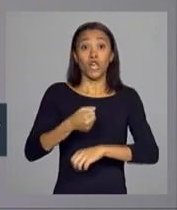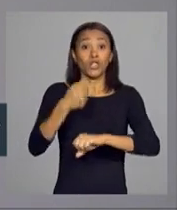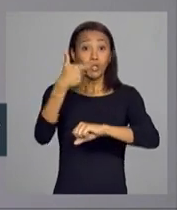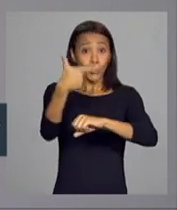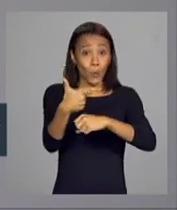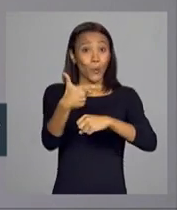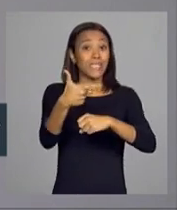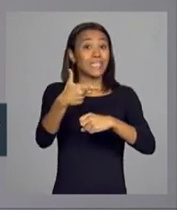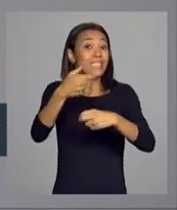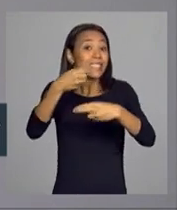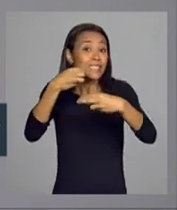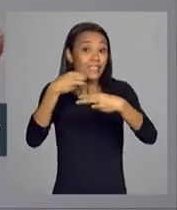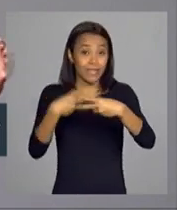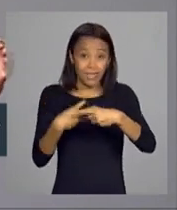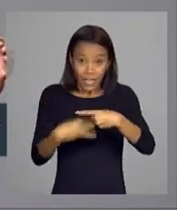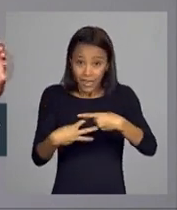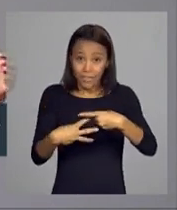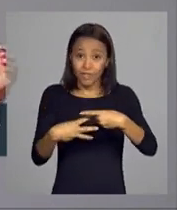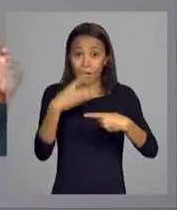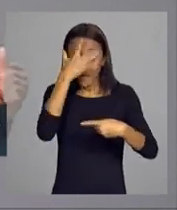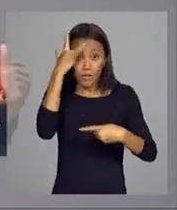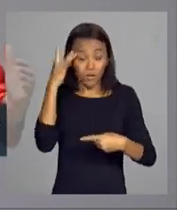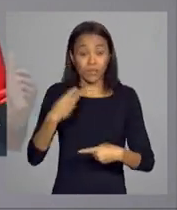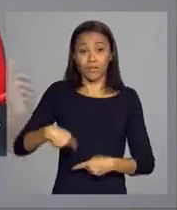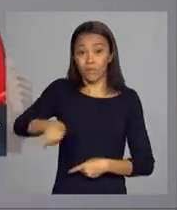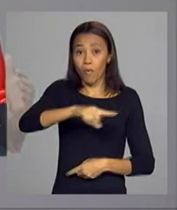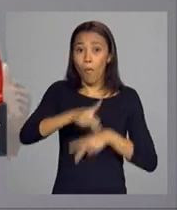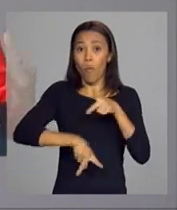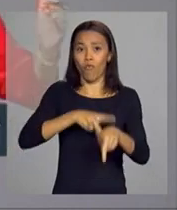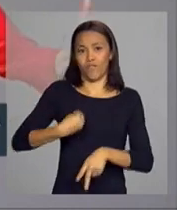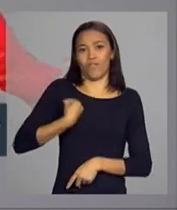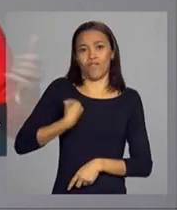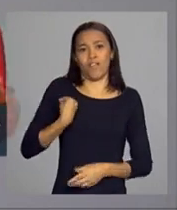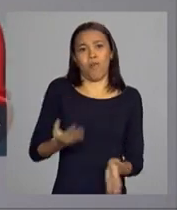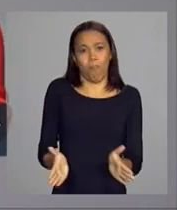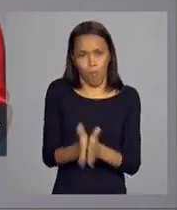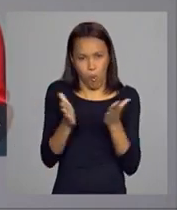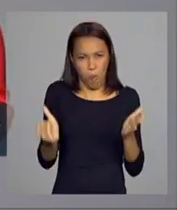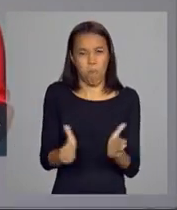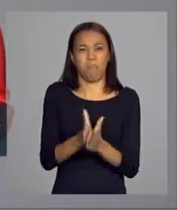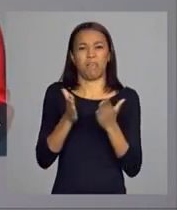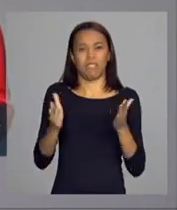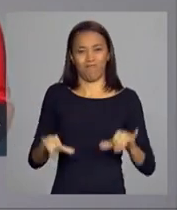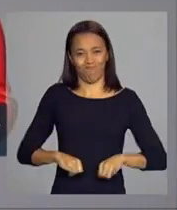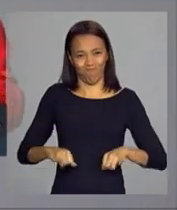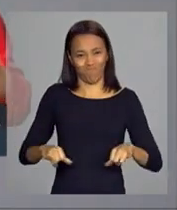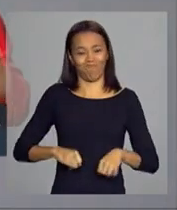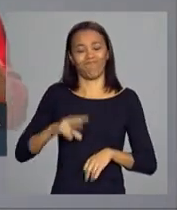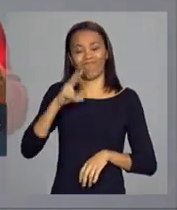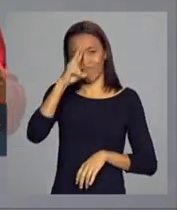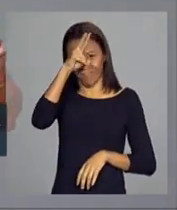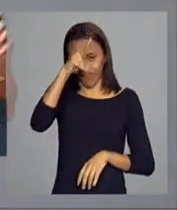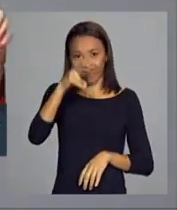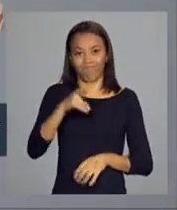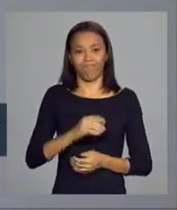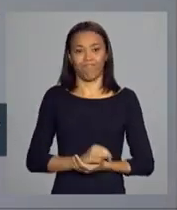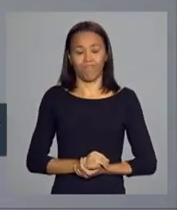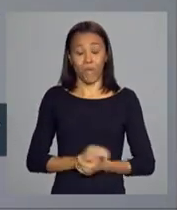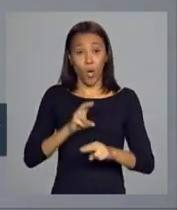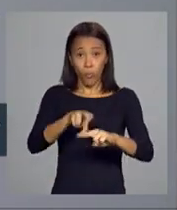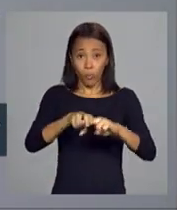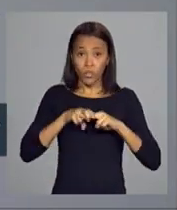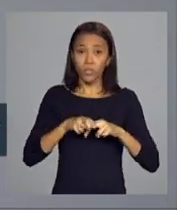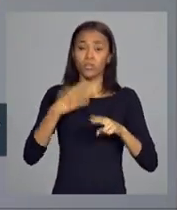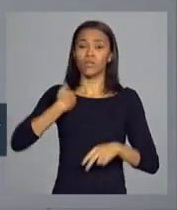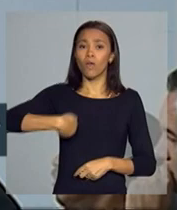sua população na pobreza e na pobreza extrema. Por isso,